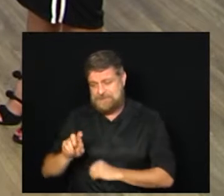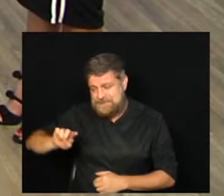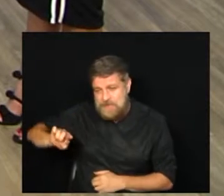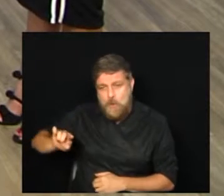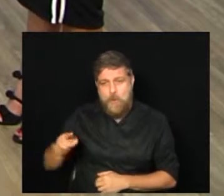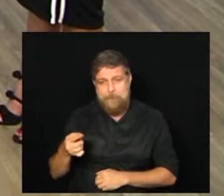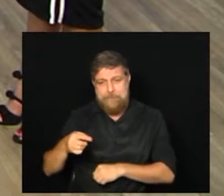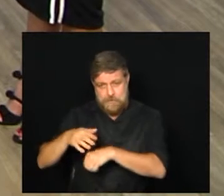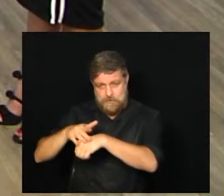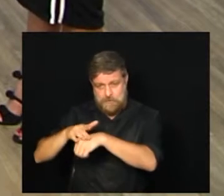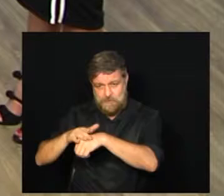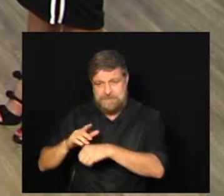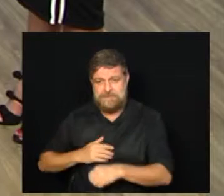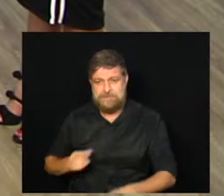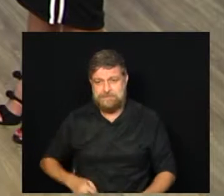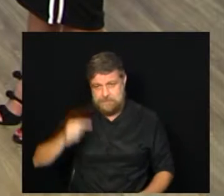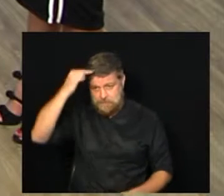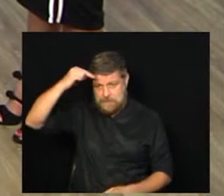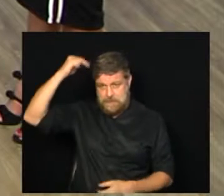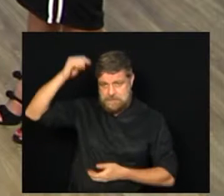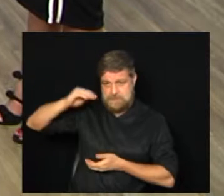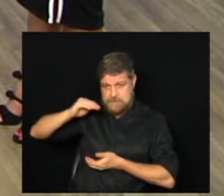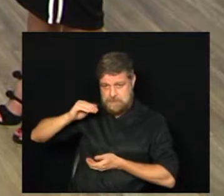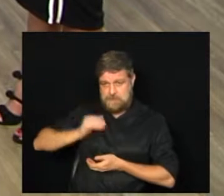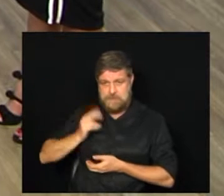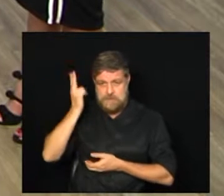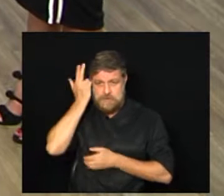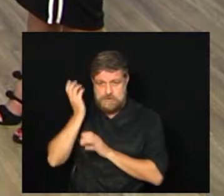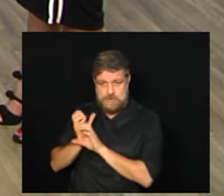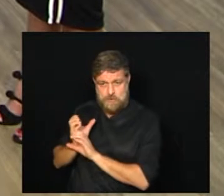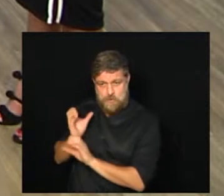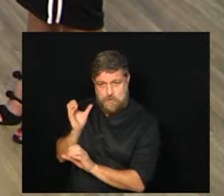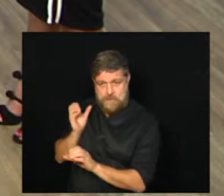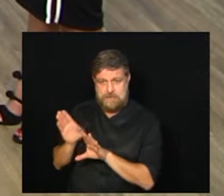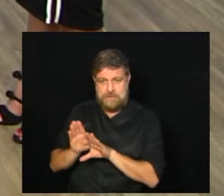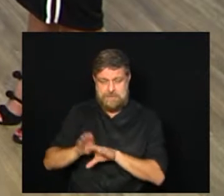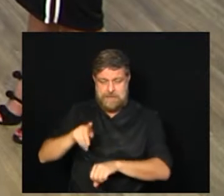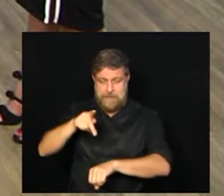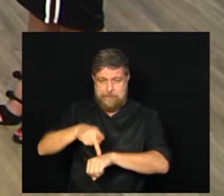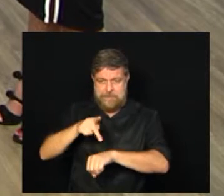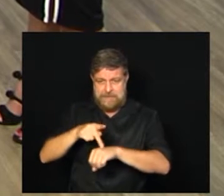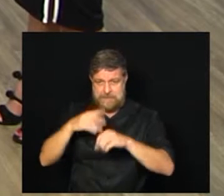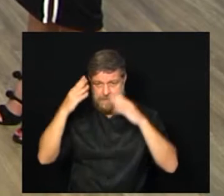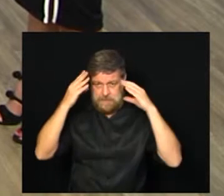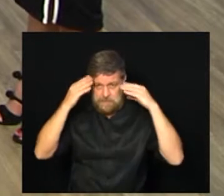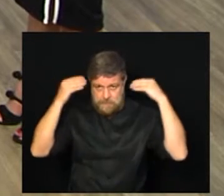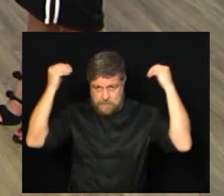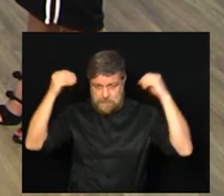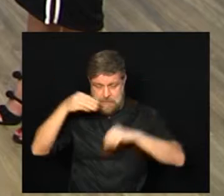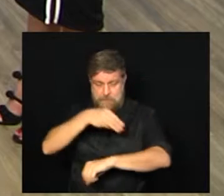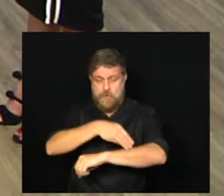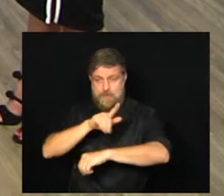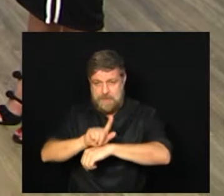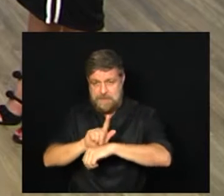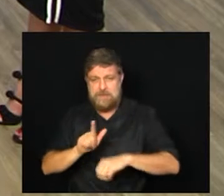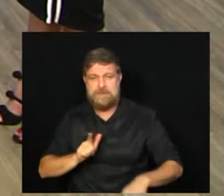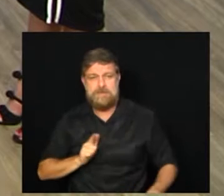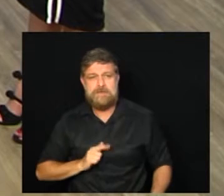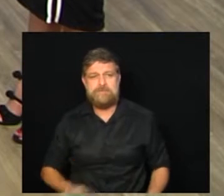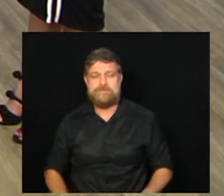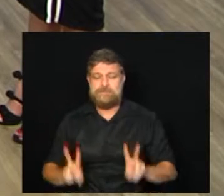da doença são Santo Antônio de Posse, Engenheiro Coelho, Pedreira, Morungaba e Olambra. Em